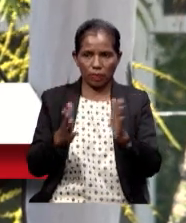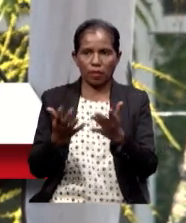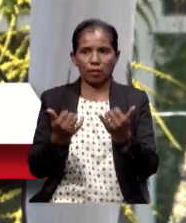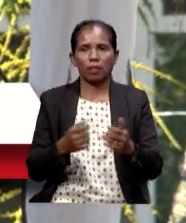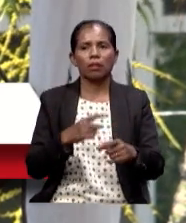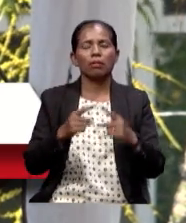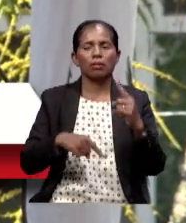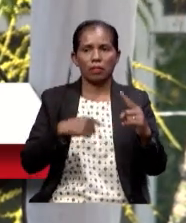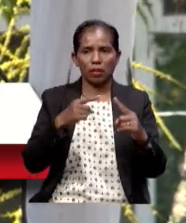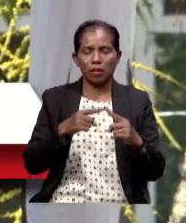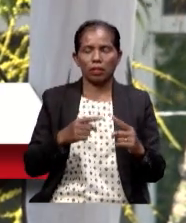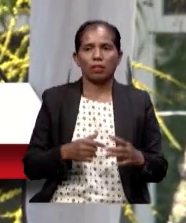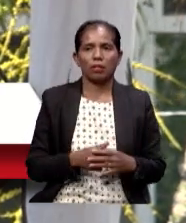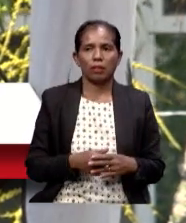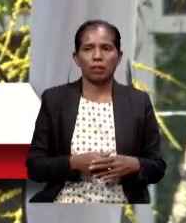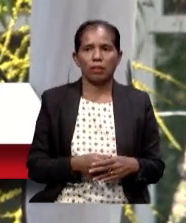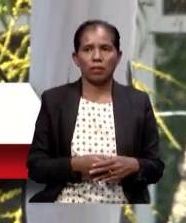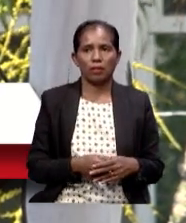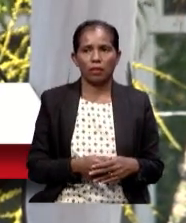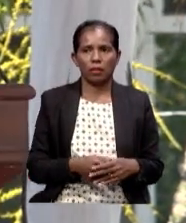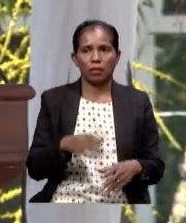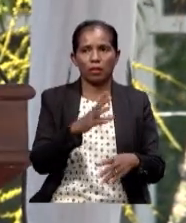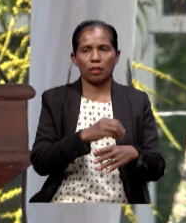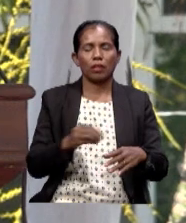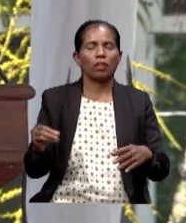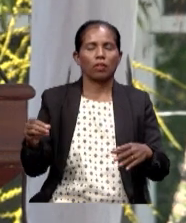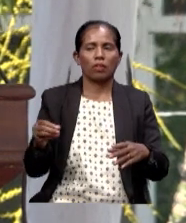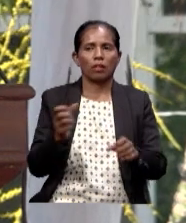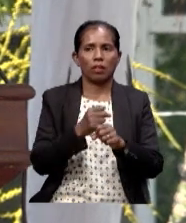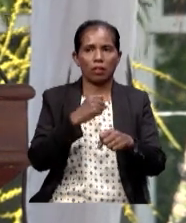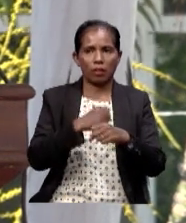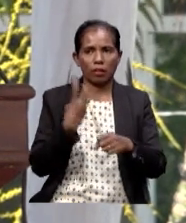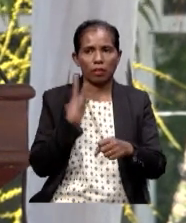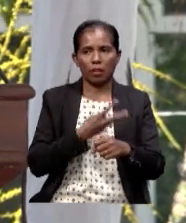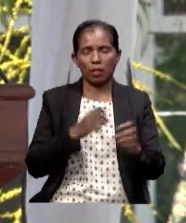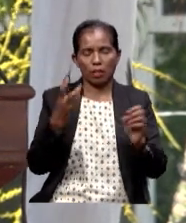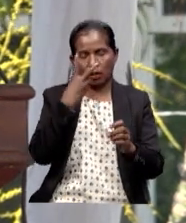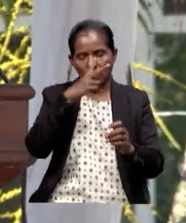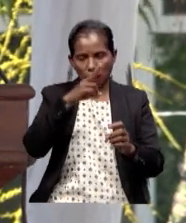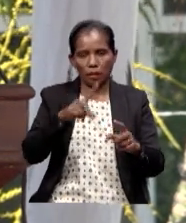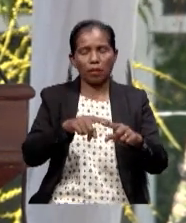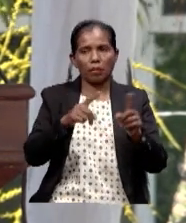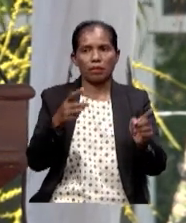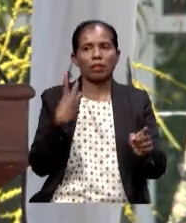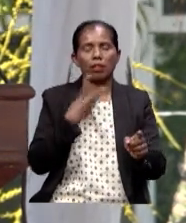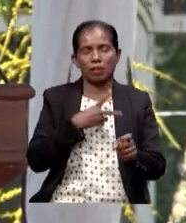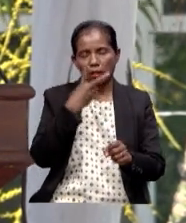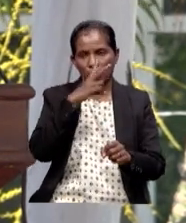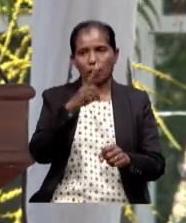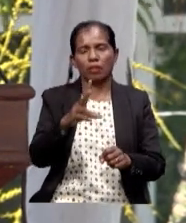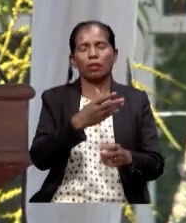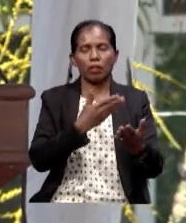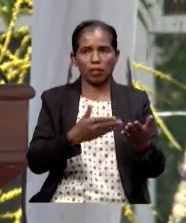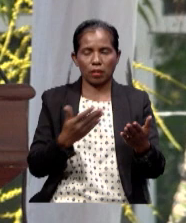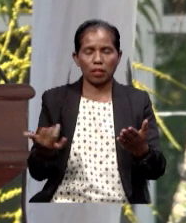ira quando a construção ida ne ita la hare pa construção nebe ita mus hare kuna ba